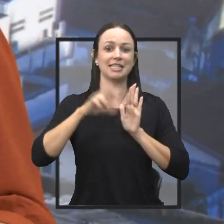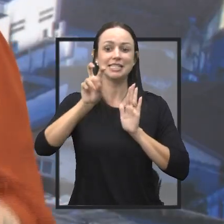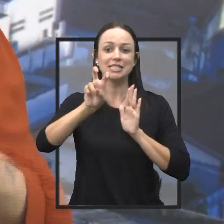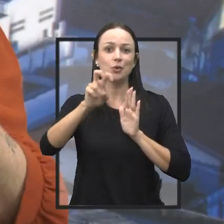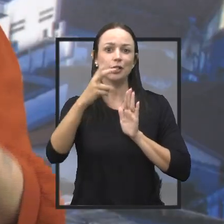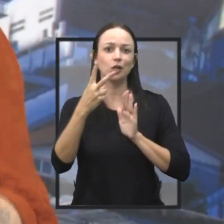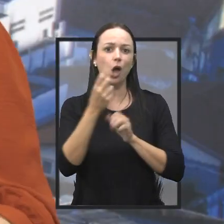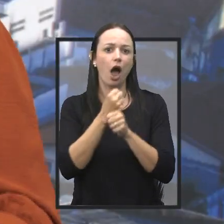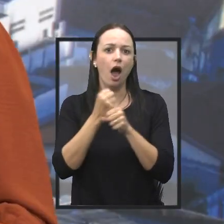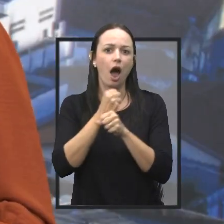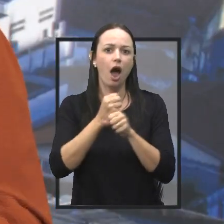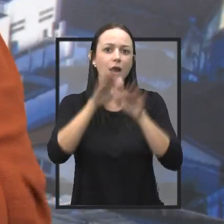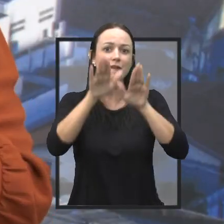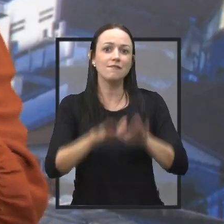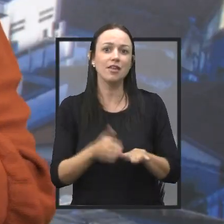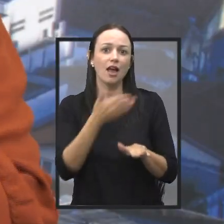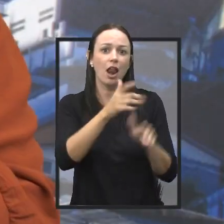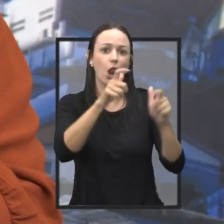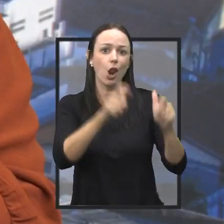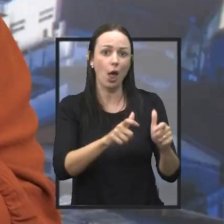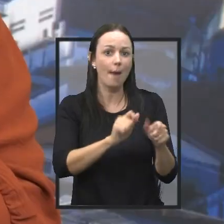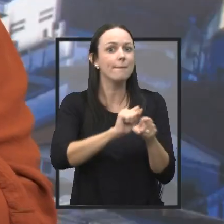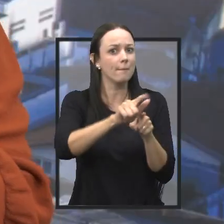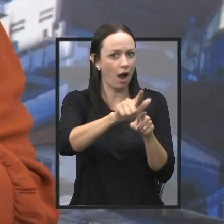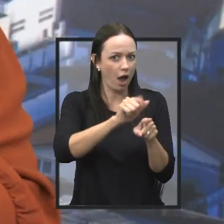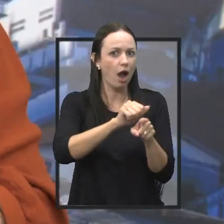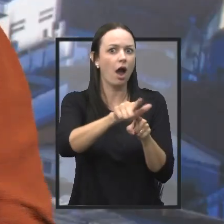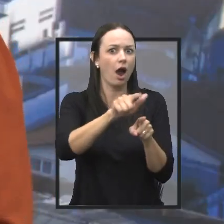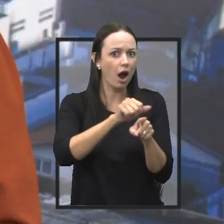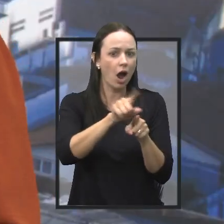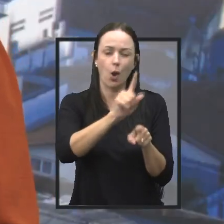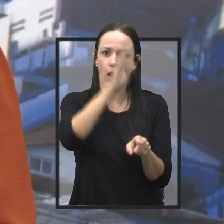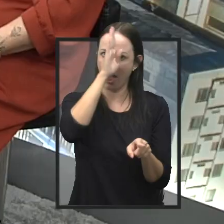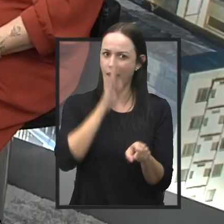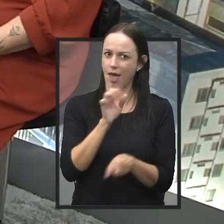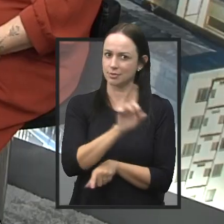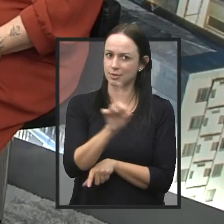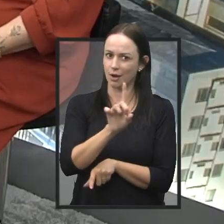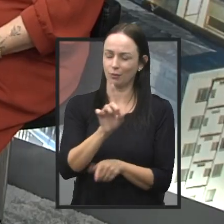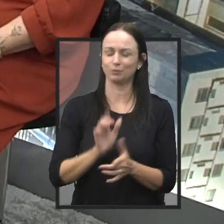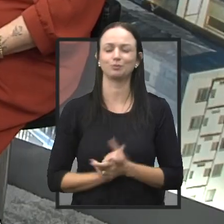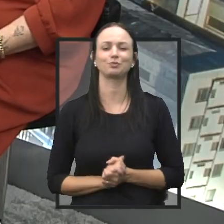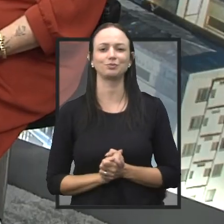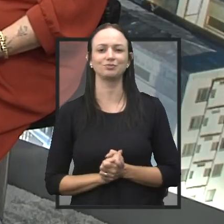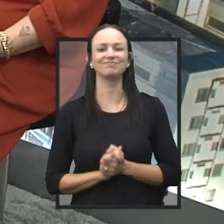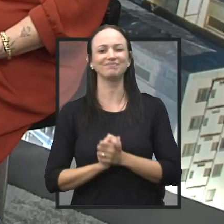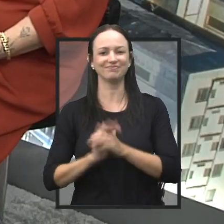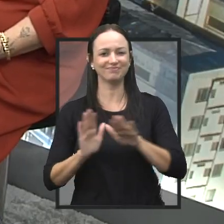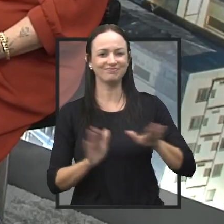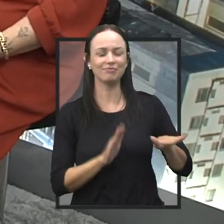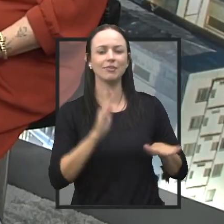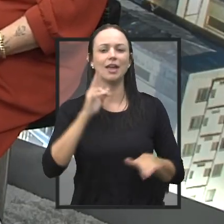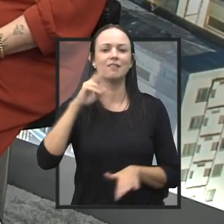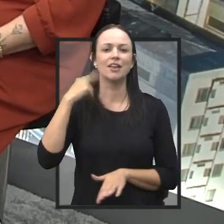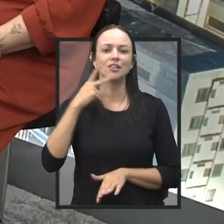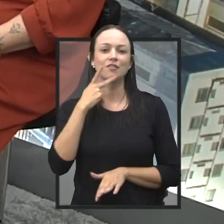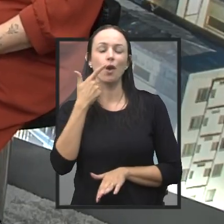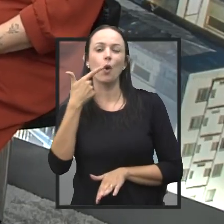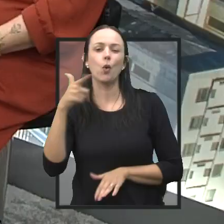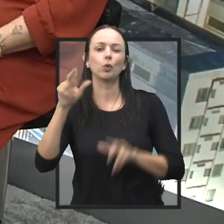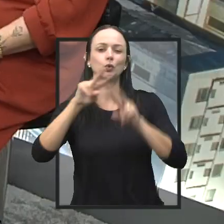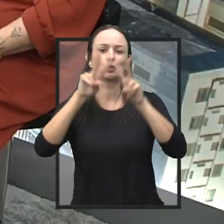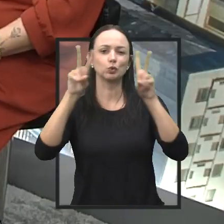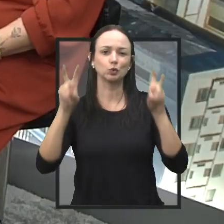52 anos instalados ali e pagando, porque eles não estão lá de graça, não. Vereadora, vamos mudar um pouquinho de assunto, falar sobre